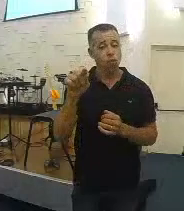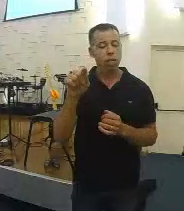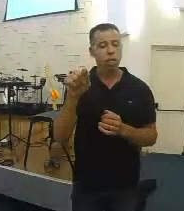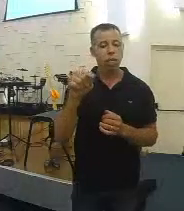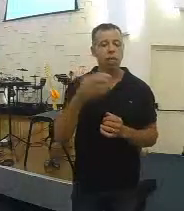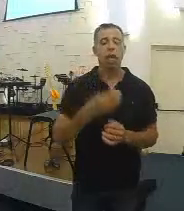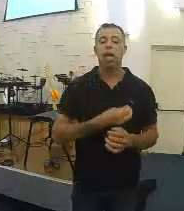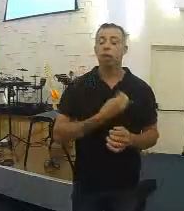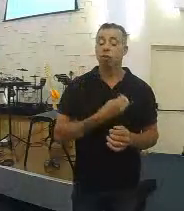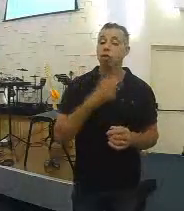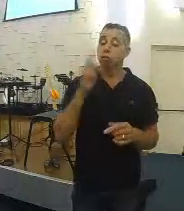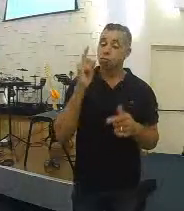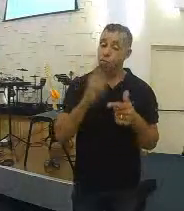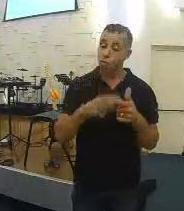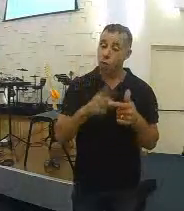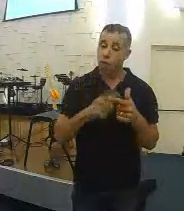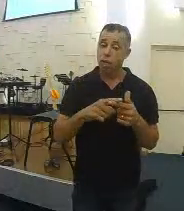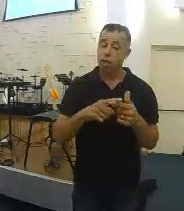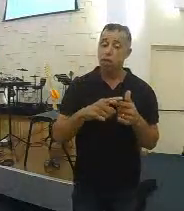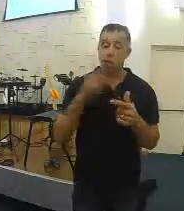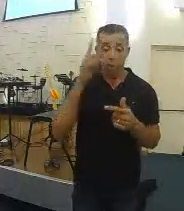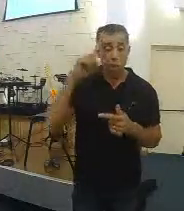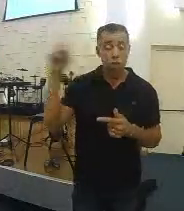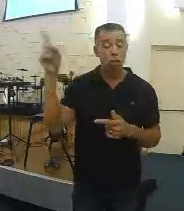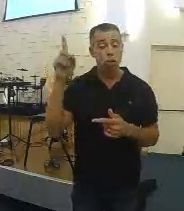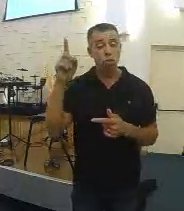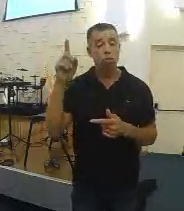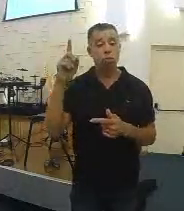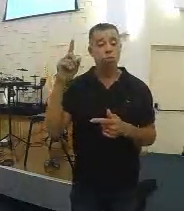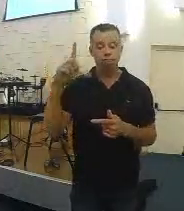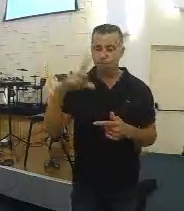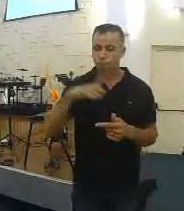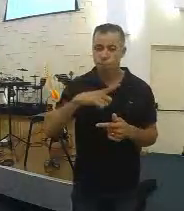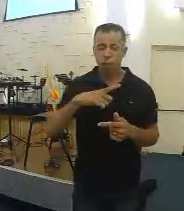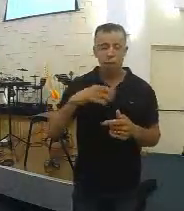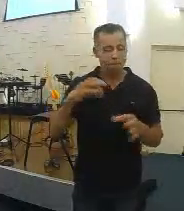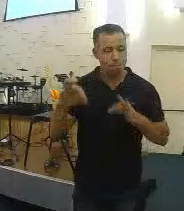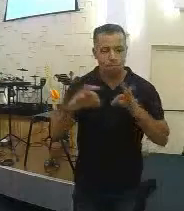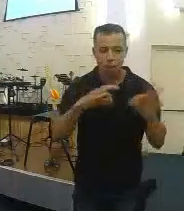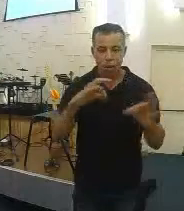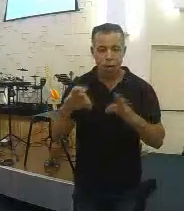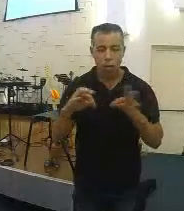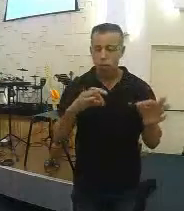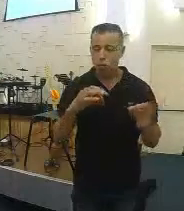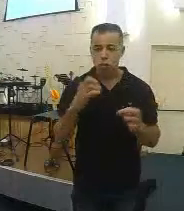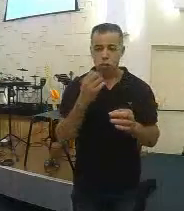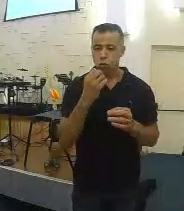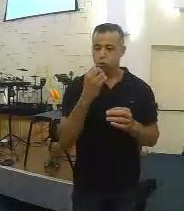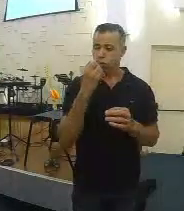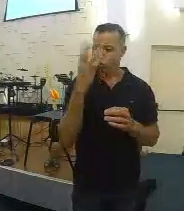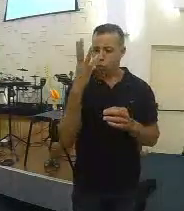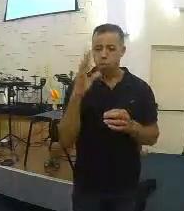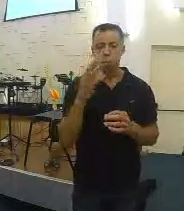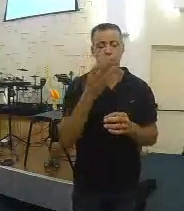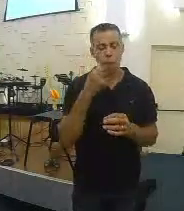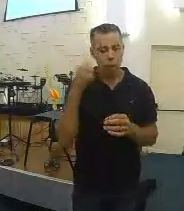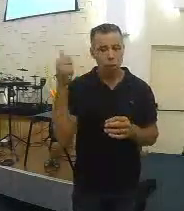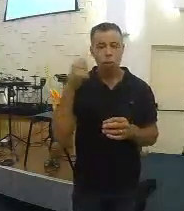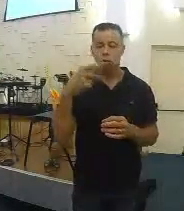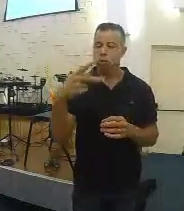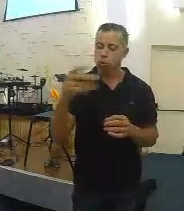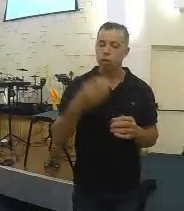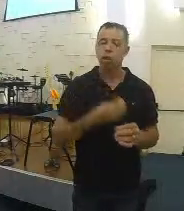aqui. Irmãos, em última instância, quando alguém morre, morre porque Deus, que é o autor da vida,